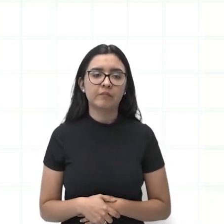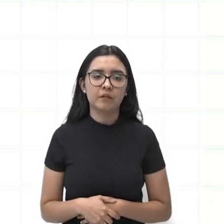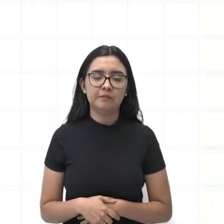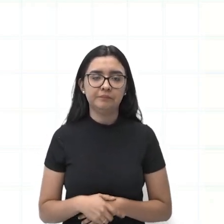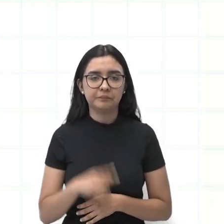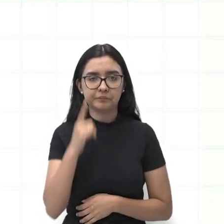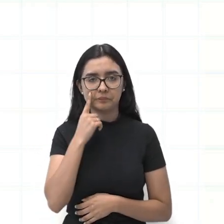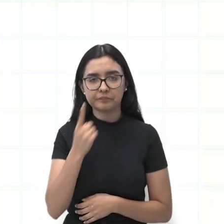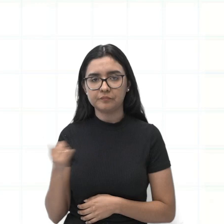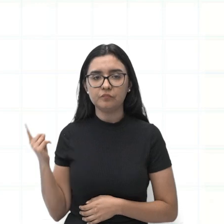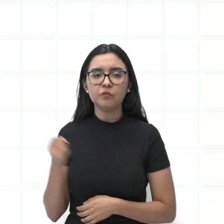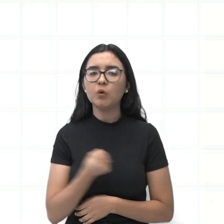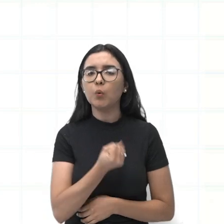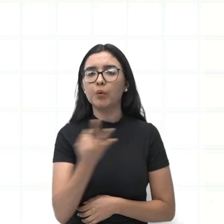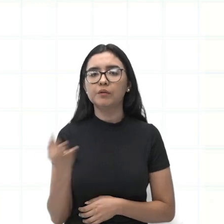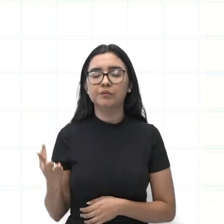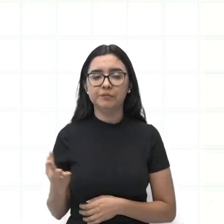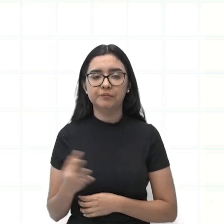Aqui, quantos.